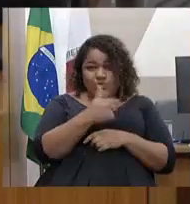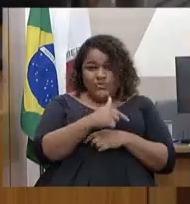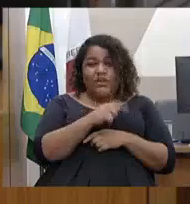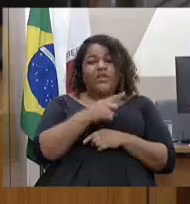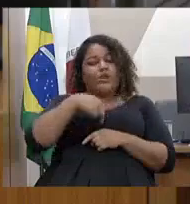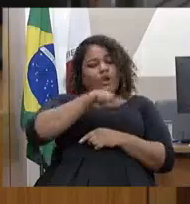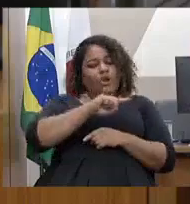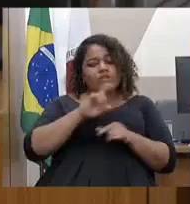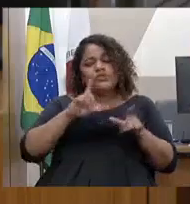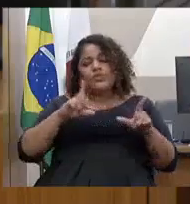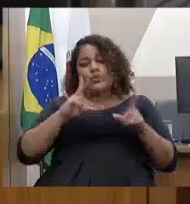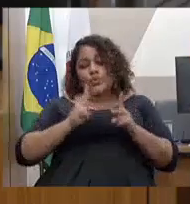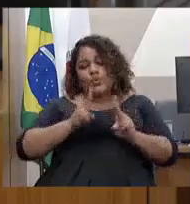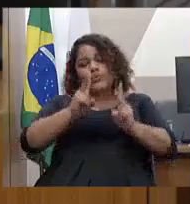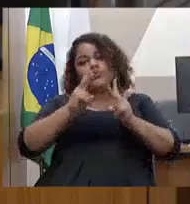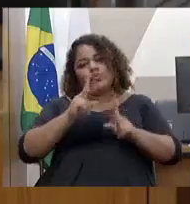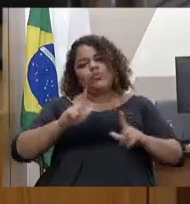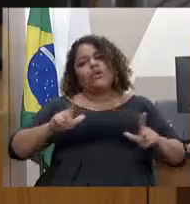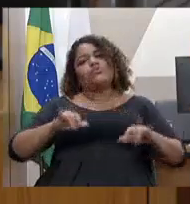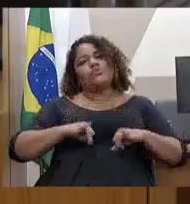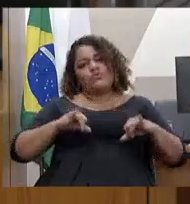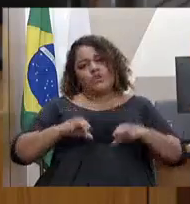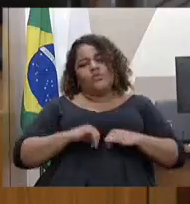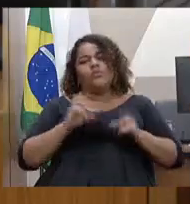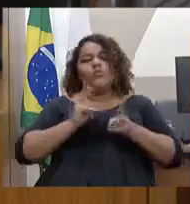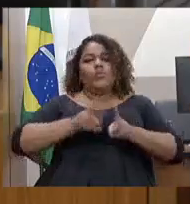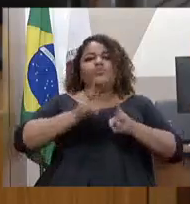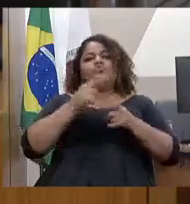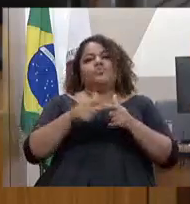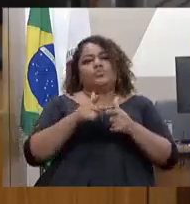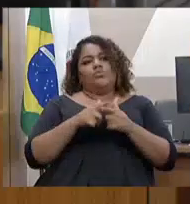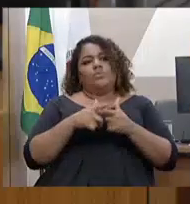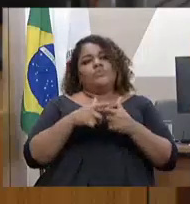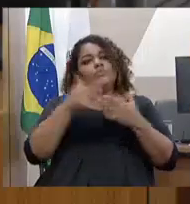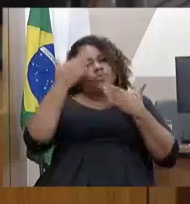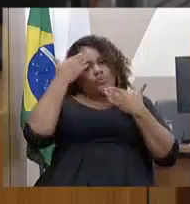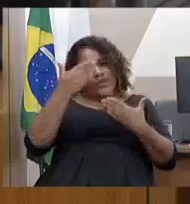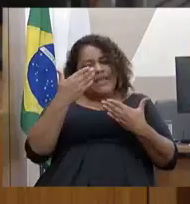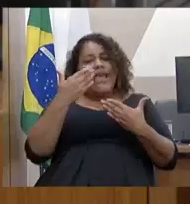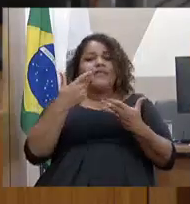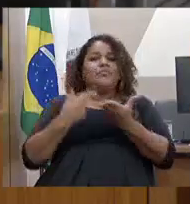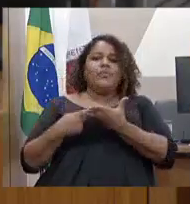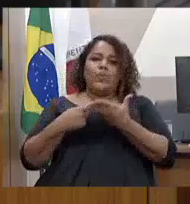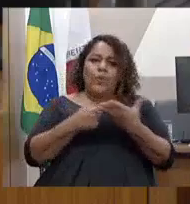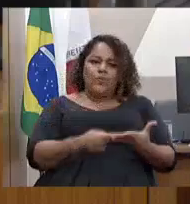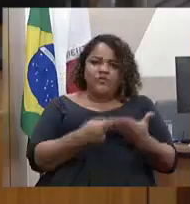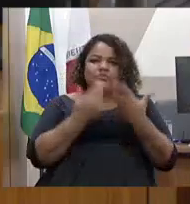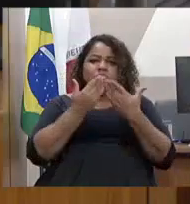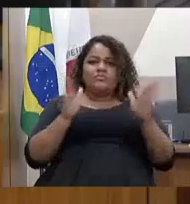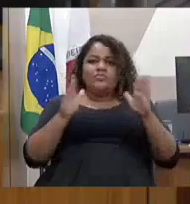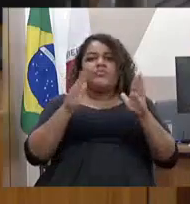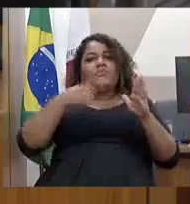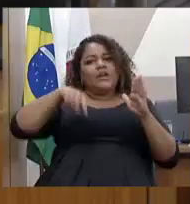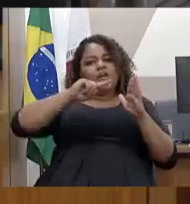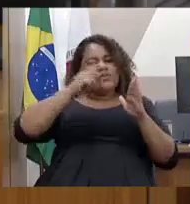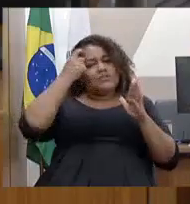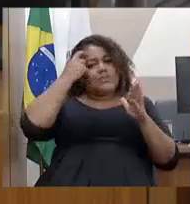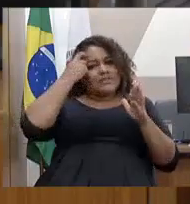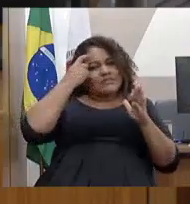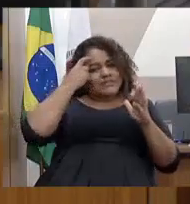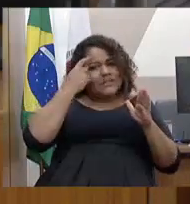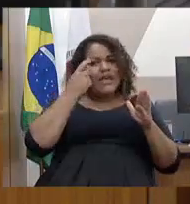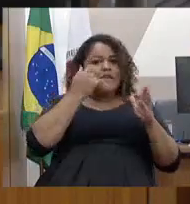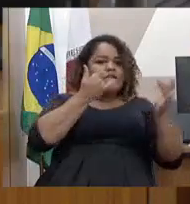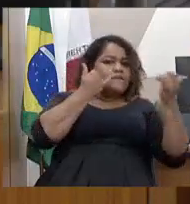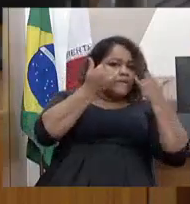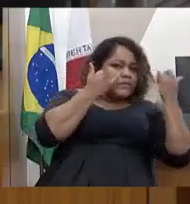Betão de abrir essa porta e que continue né para que a gente possa trabalhar na formação na informação e na luta